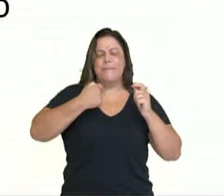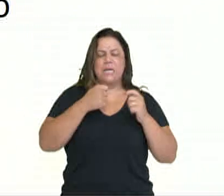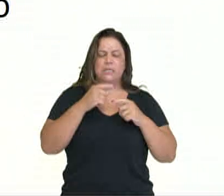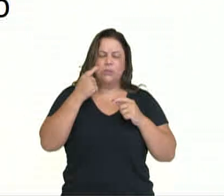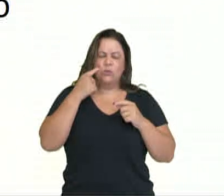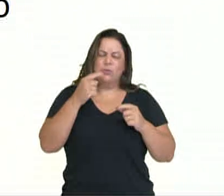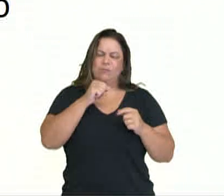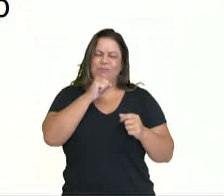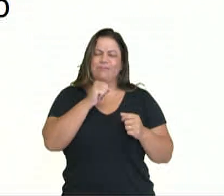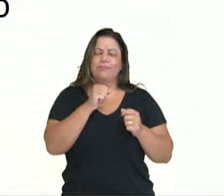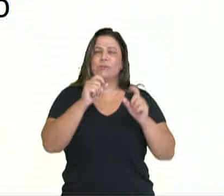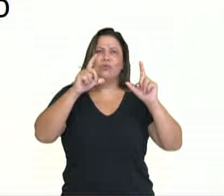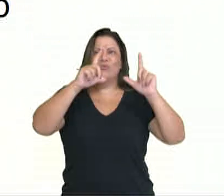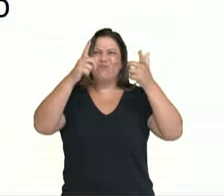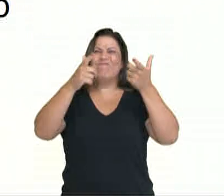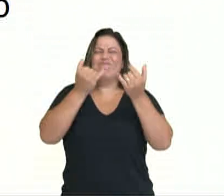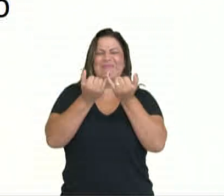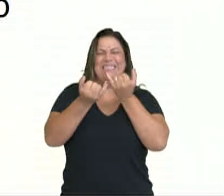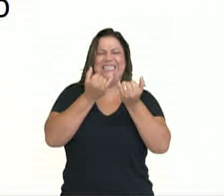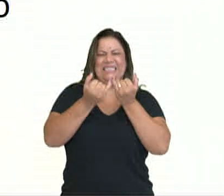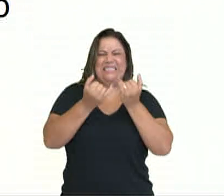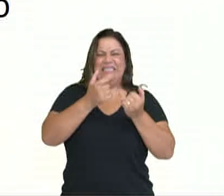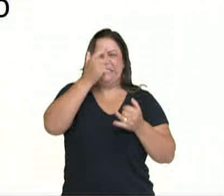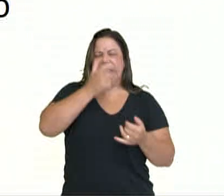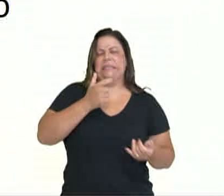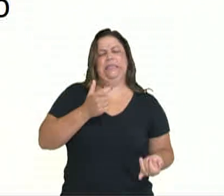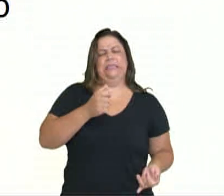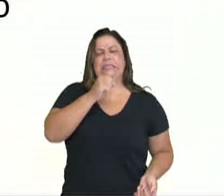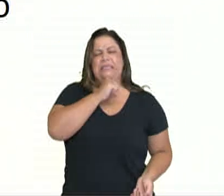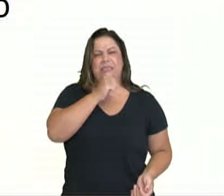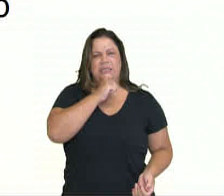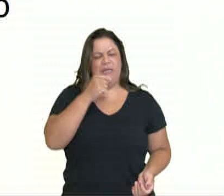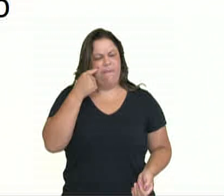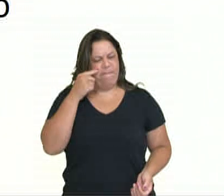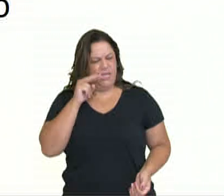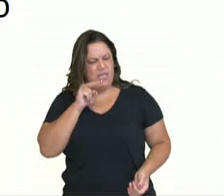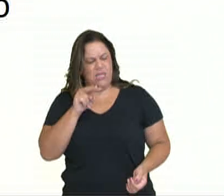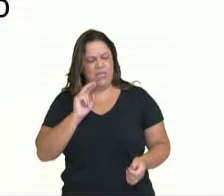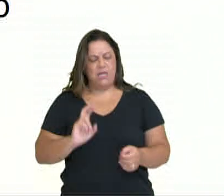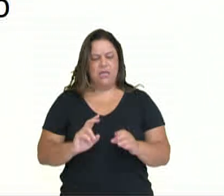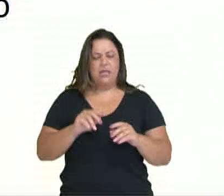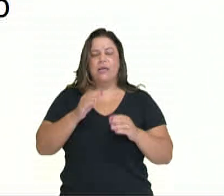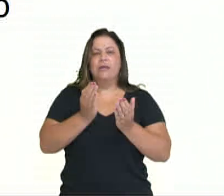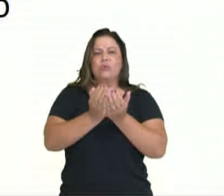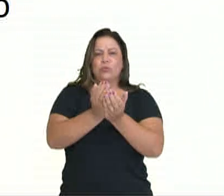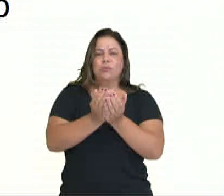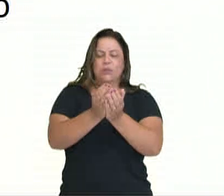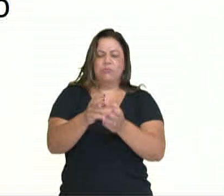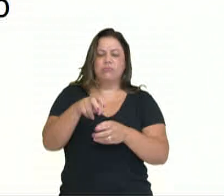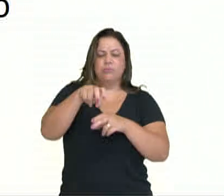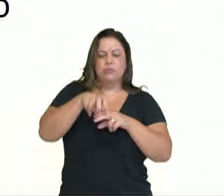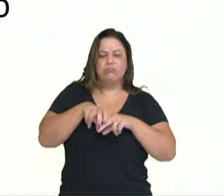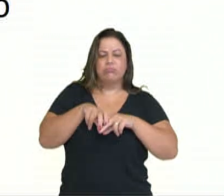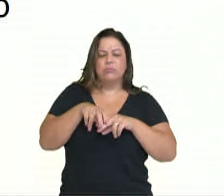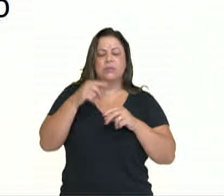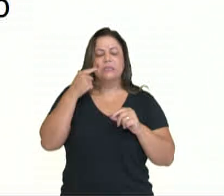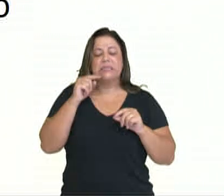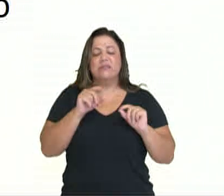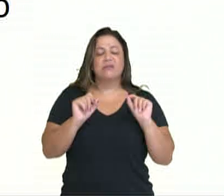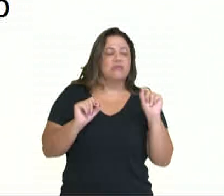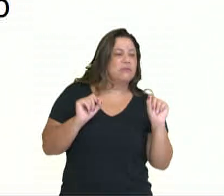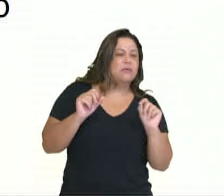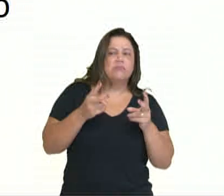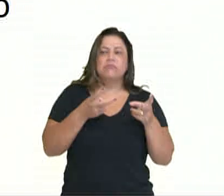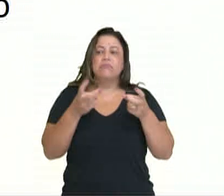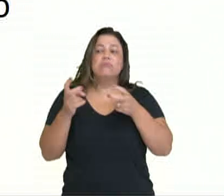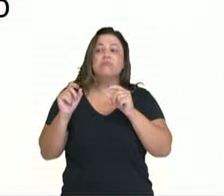figura antiga. Pensei em falar-lhe assim que entrei na barca, mas já devíamos estar quase no fim da viagem e até